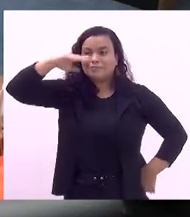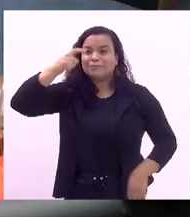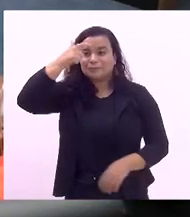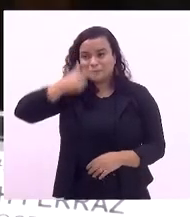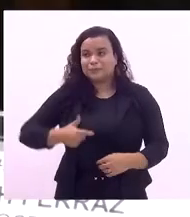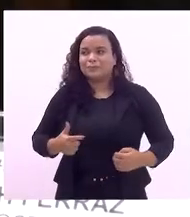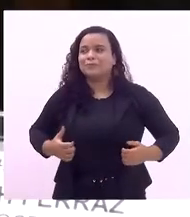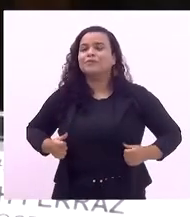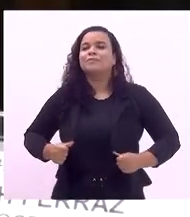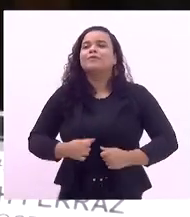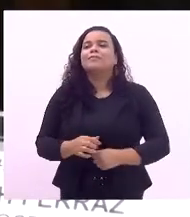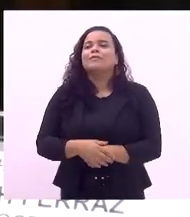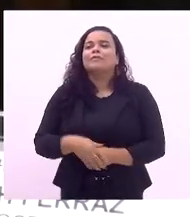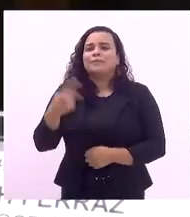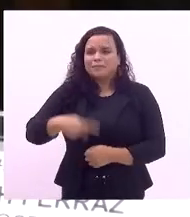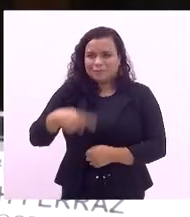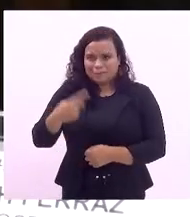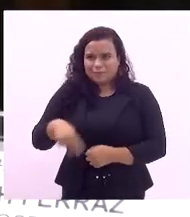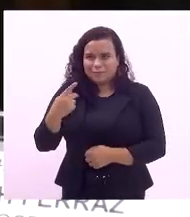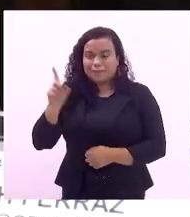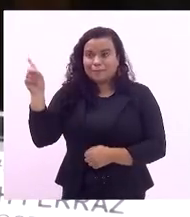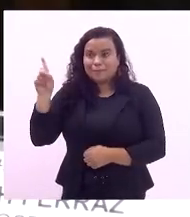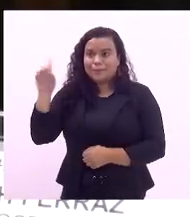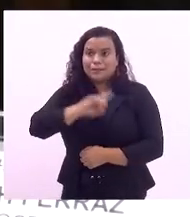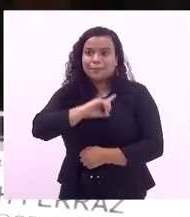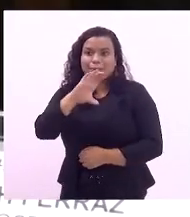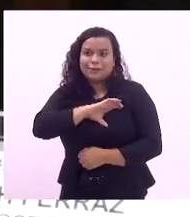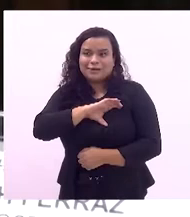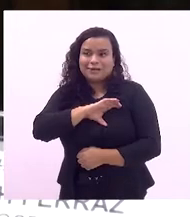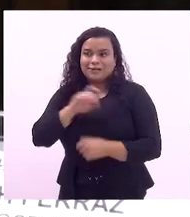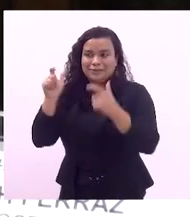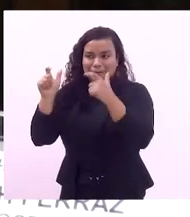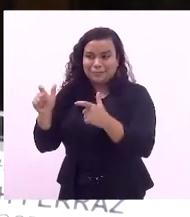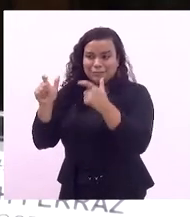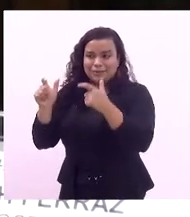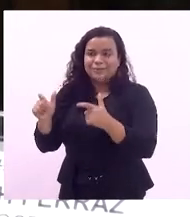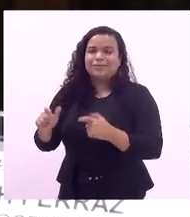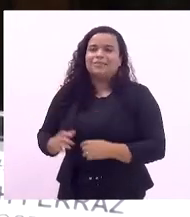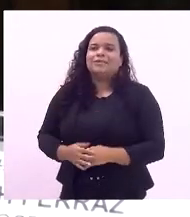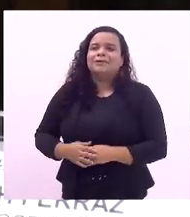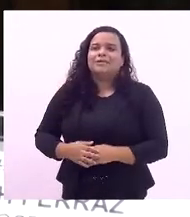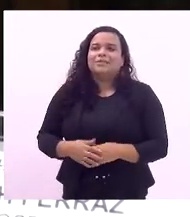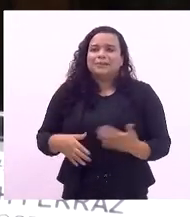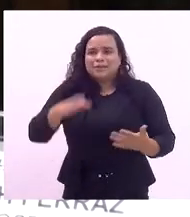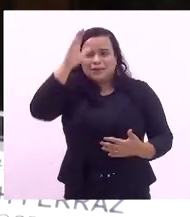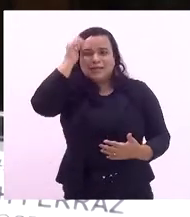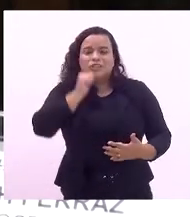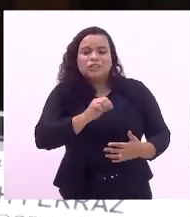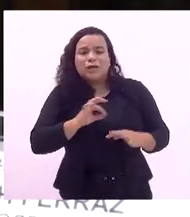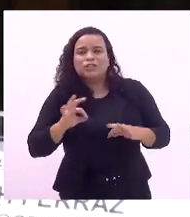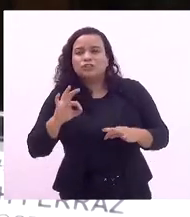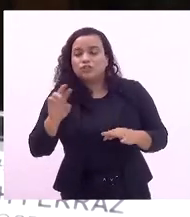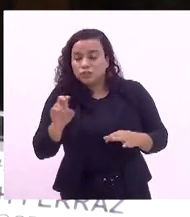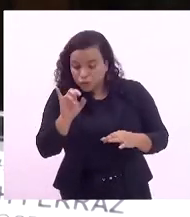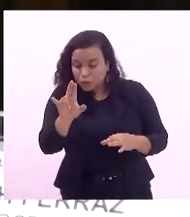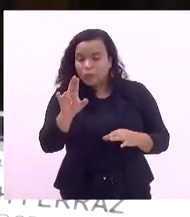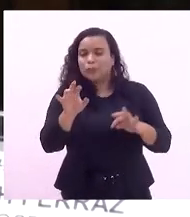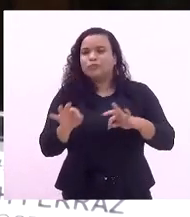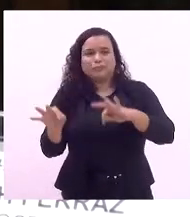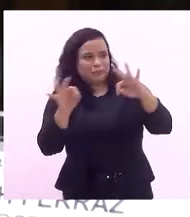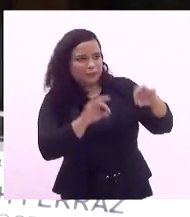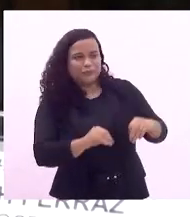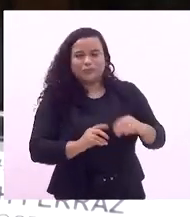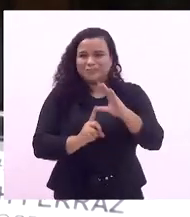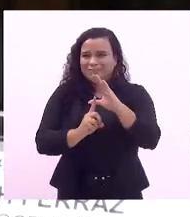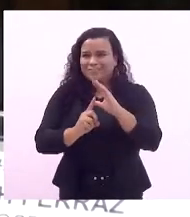aqui no palácio Duque de Caxias Oi Juju o Capelão dos Campeões estou aqui a senhora e